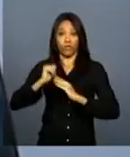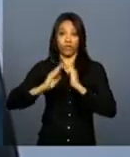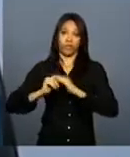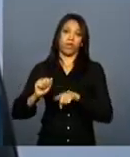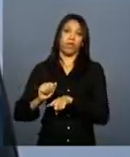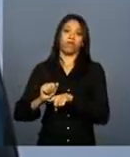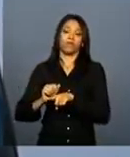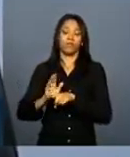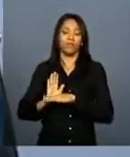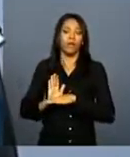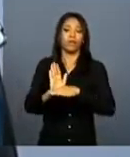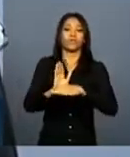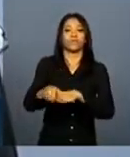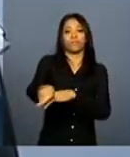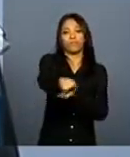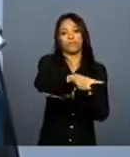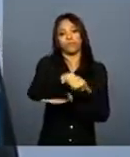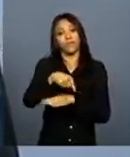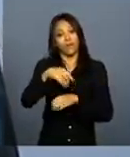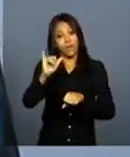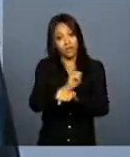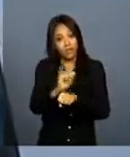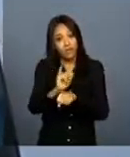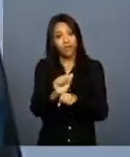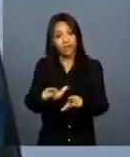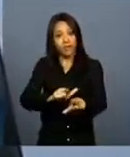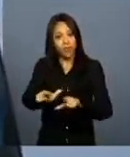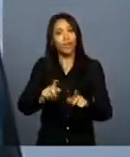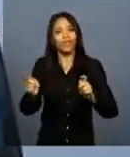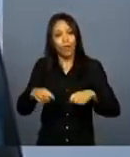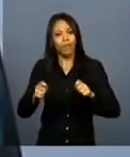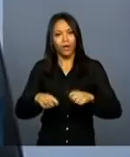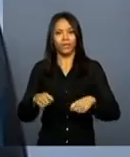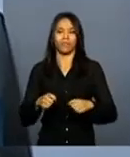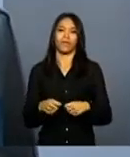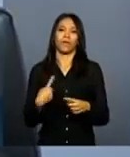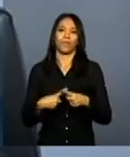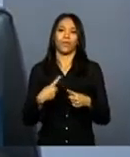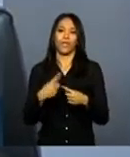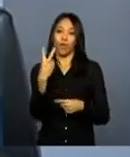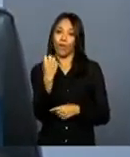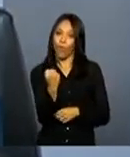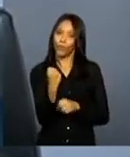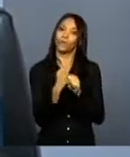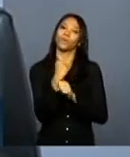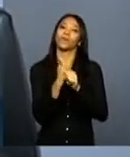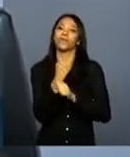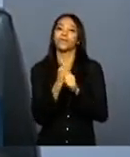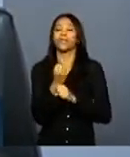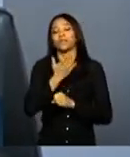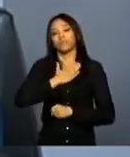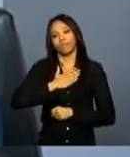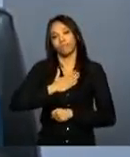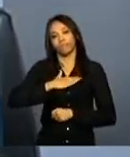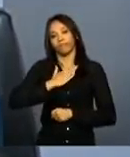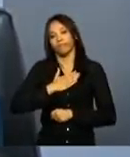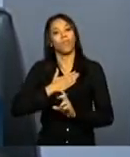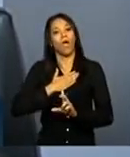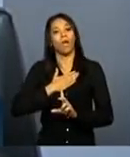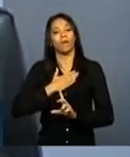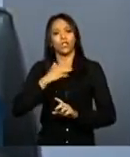Quer dizer, essas inovações elas só foram possíveis porque a gente tinha caminhado tanto nesses 8 anos, mas a gente não se acomodou. E é por isso que a gente